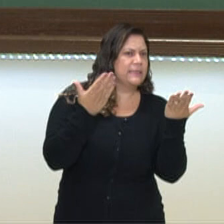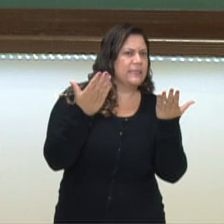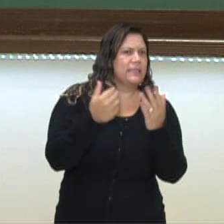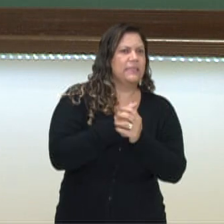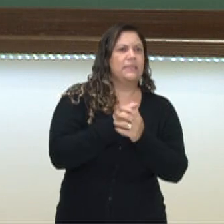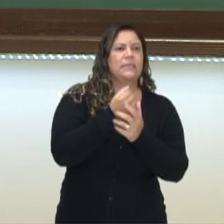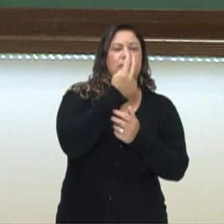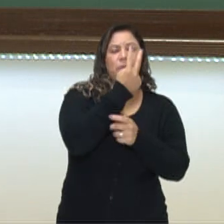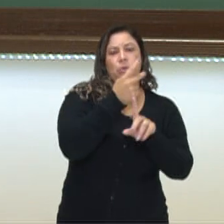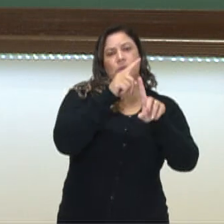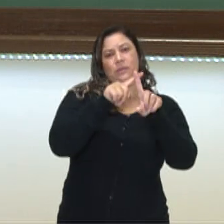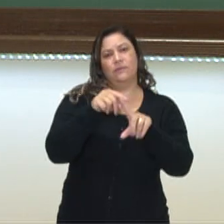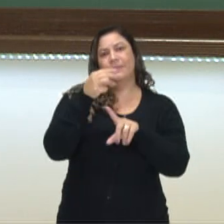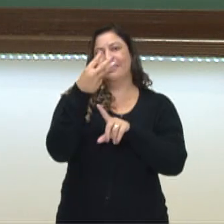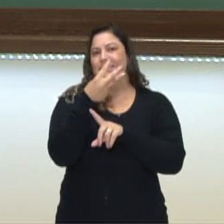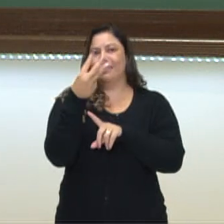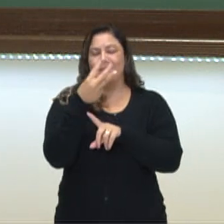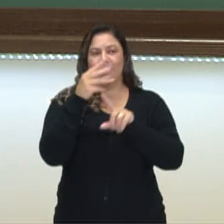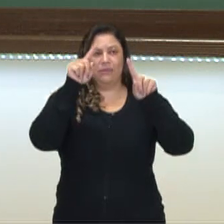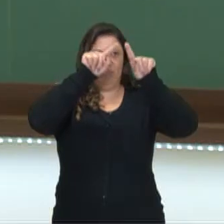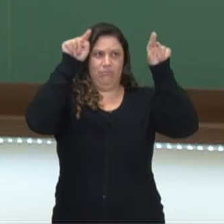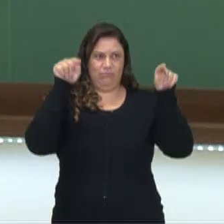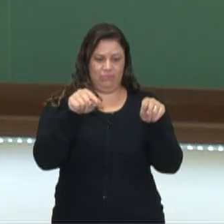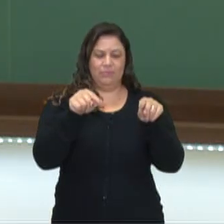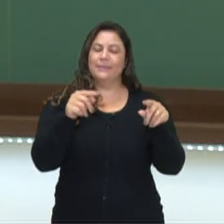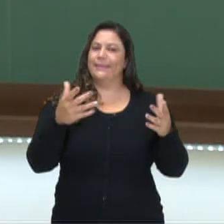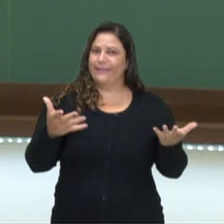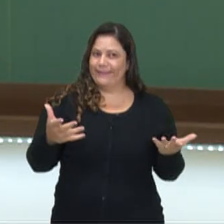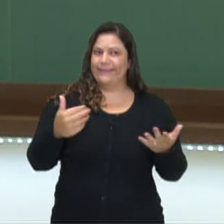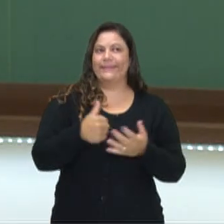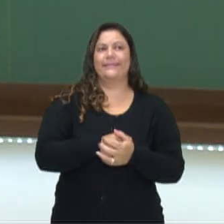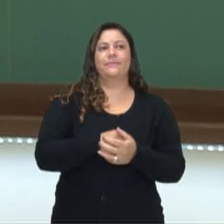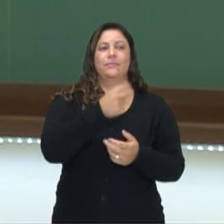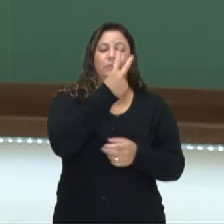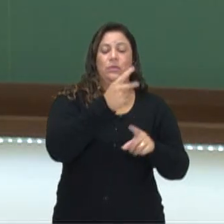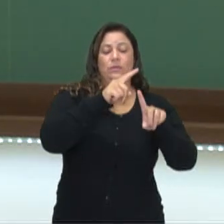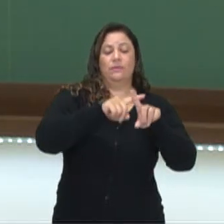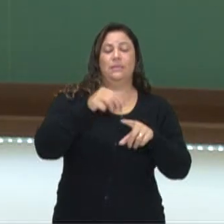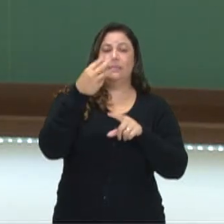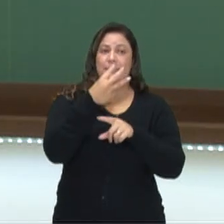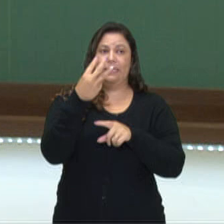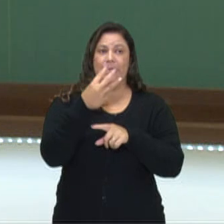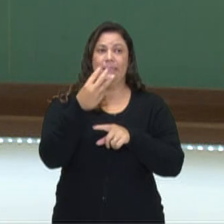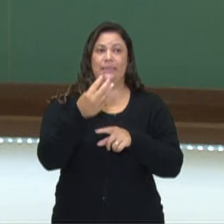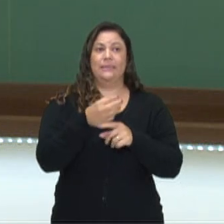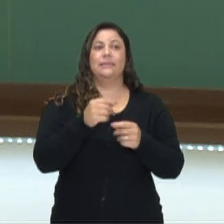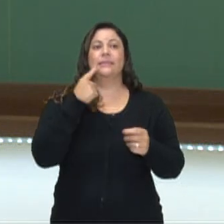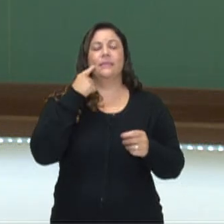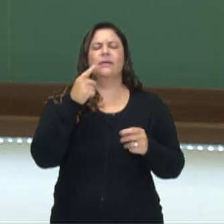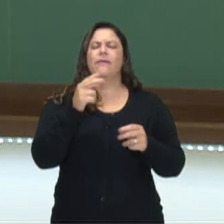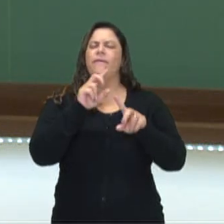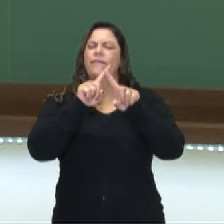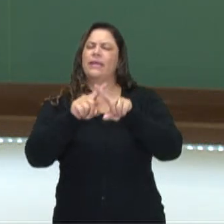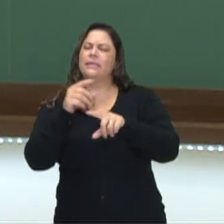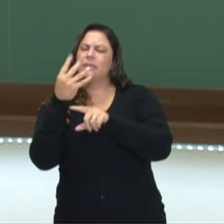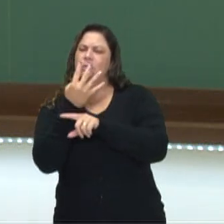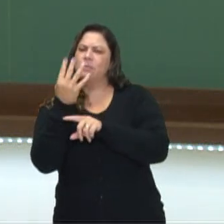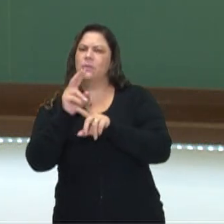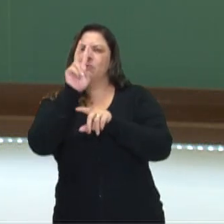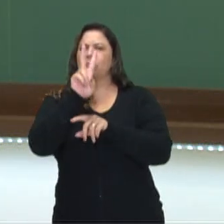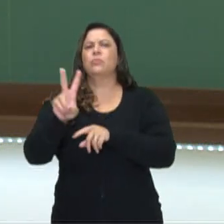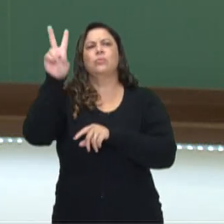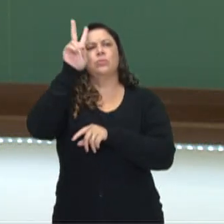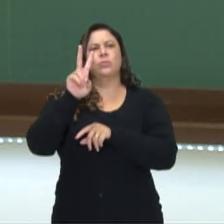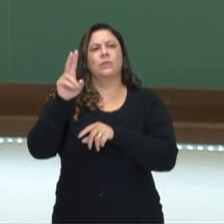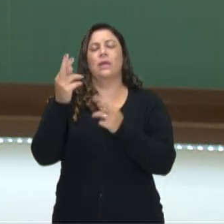Esses dois fatores? Por causa do parênteses. Então, 2 vezes 3, 6 vezes 4. Dá o mesmo valor do que eu